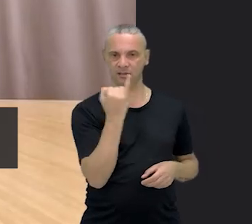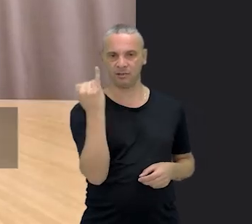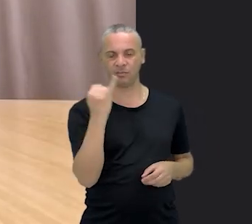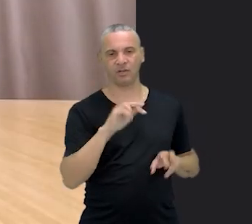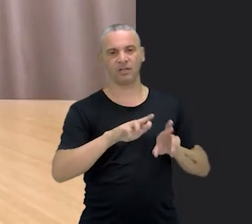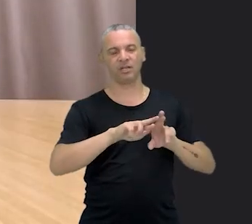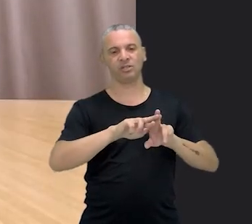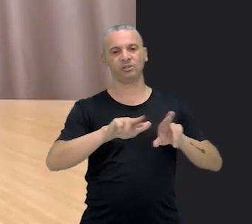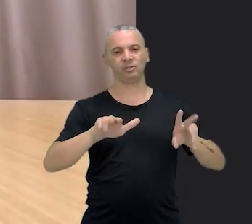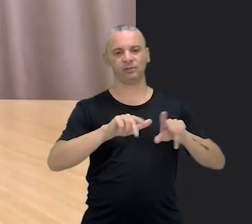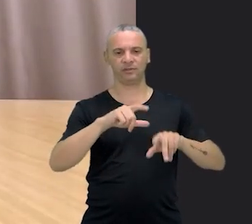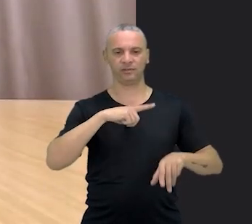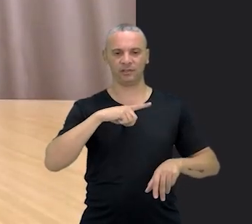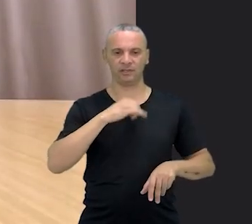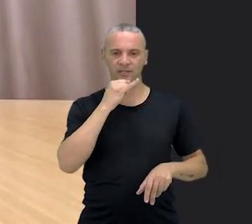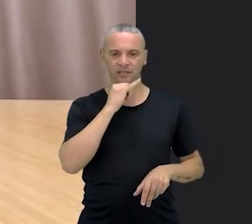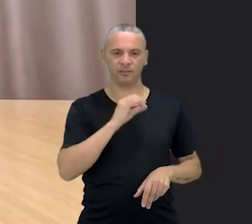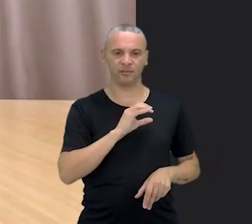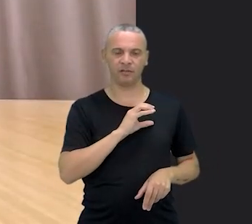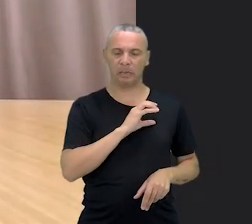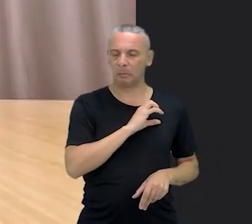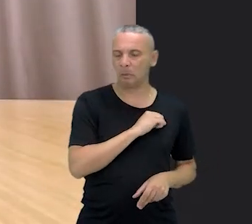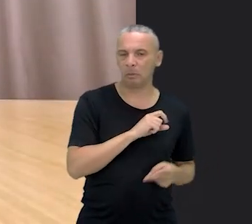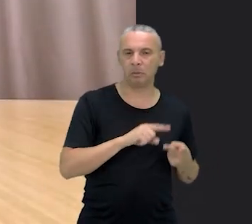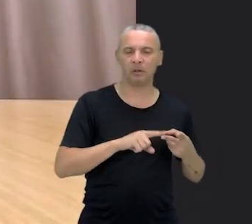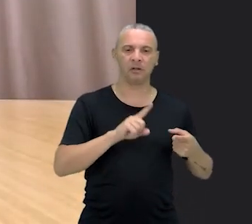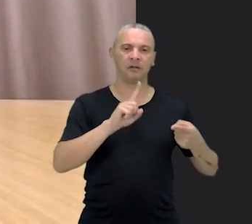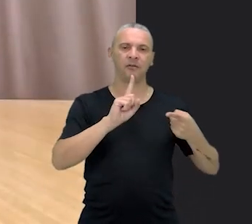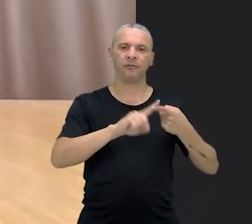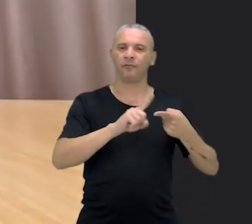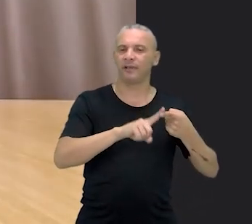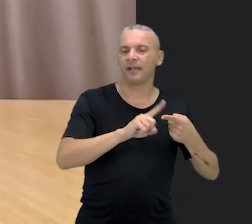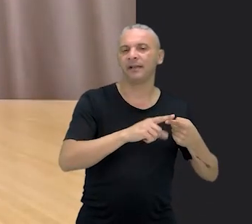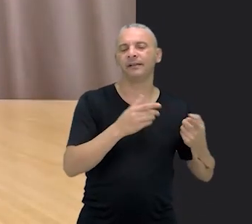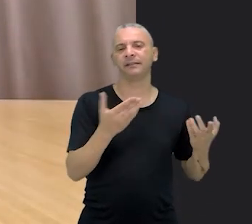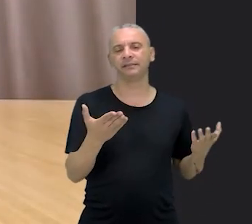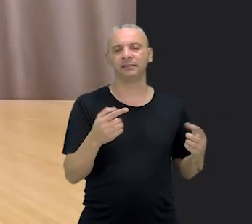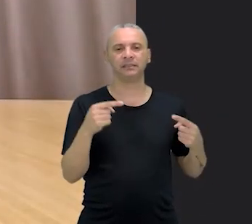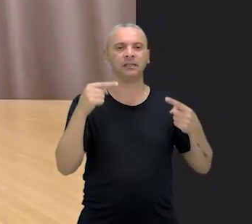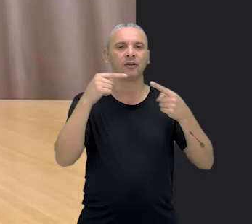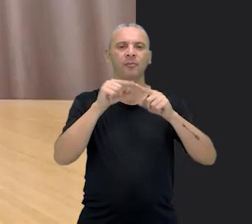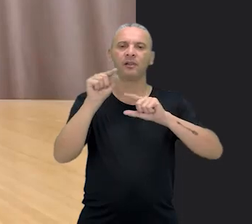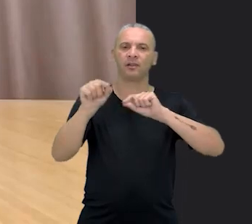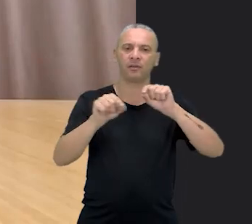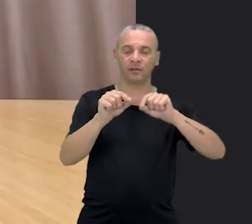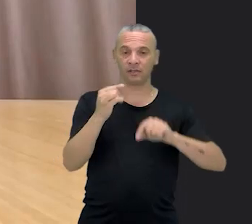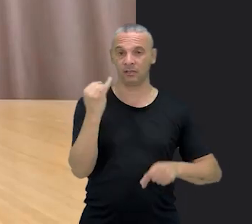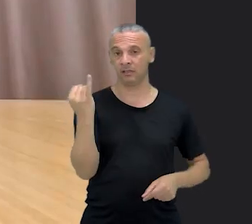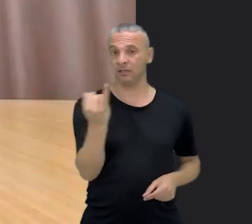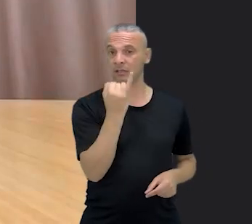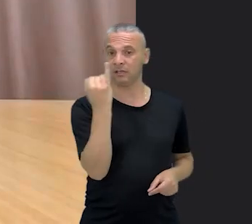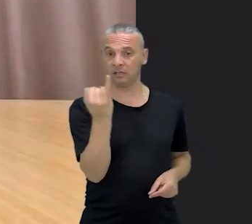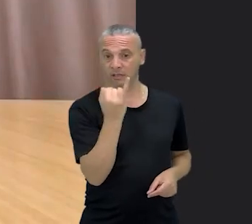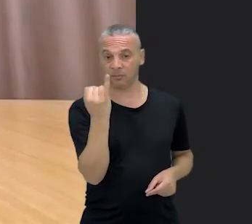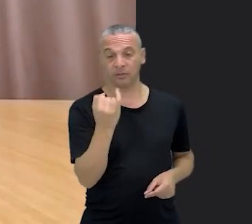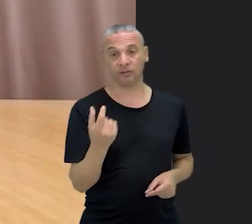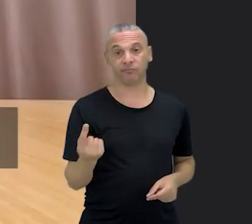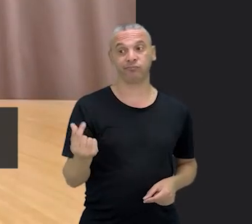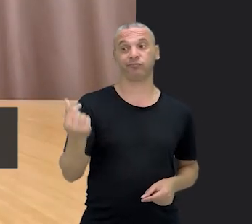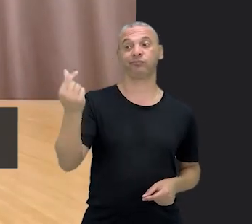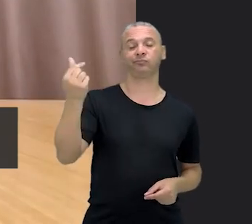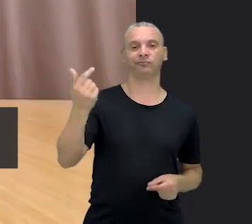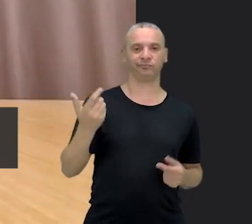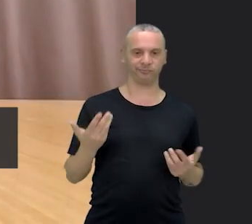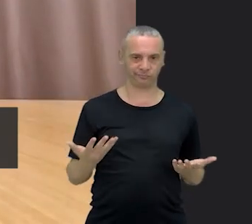Explorou muito tema importante, como amor, a vingança, e eu acho que destacou, assim, muito a importância do dinheiro, né? É